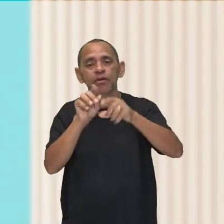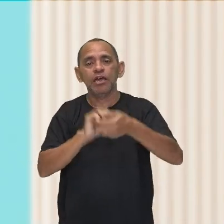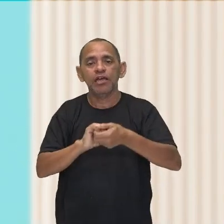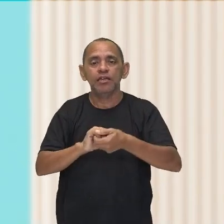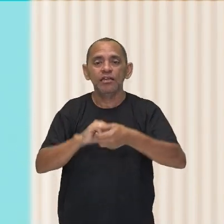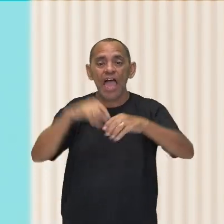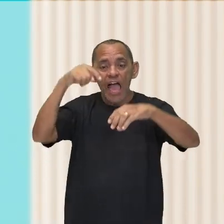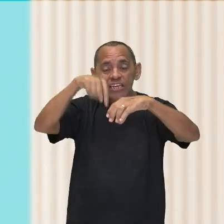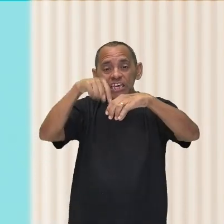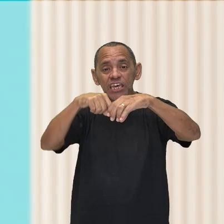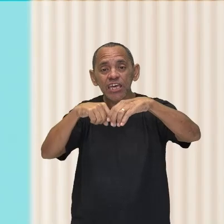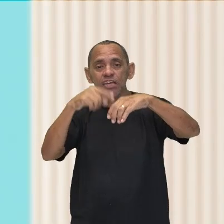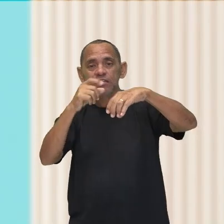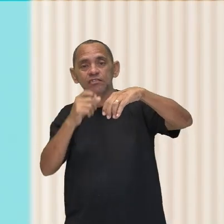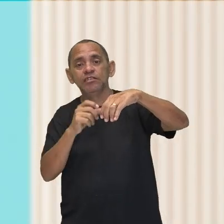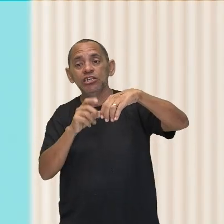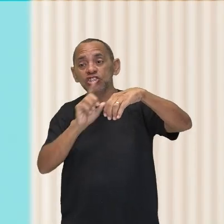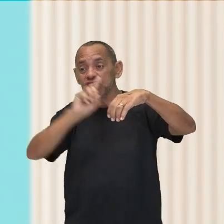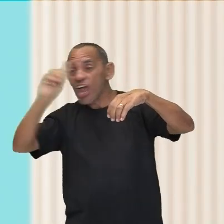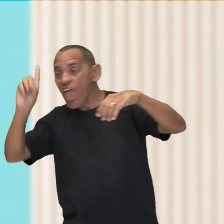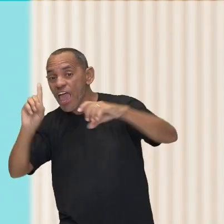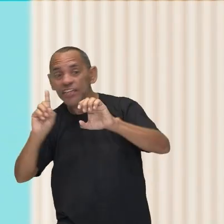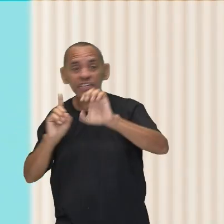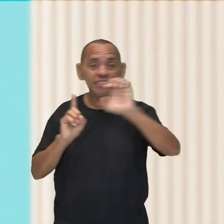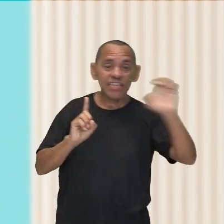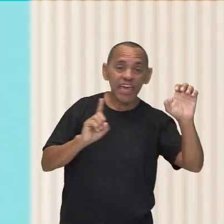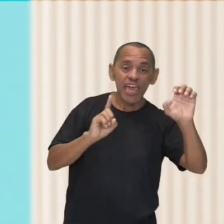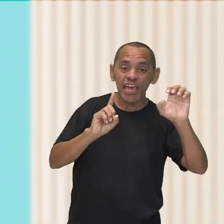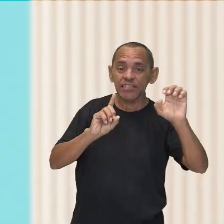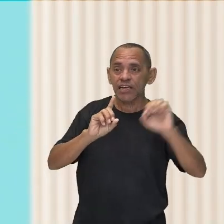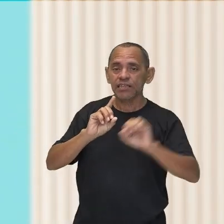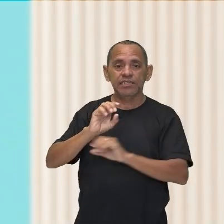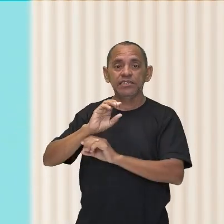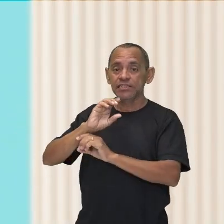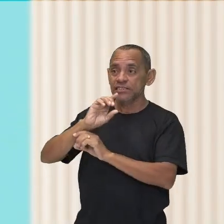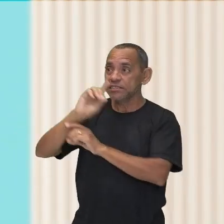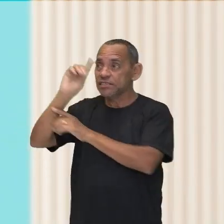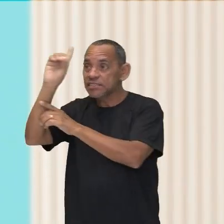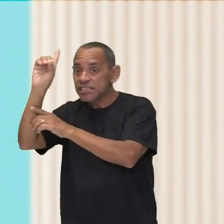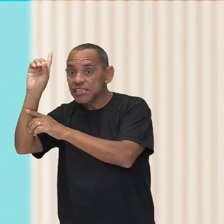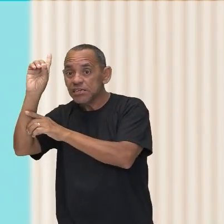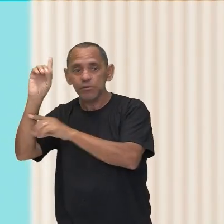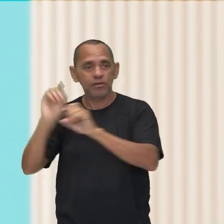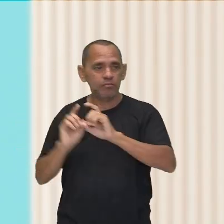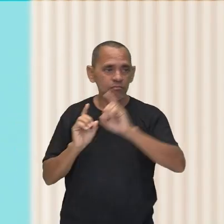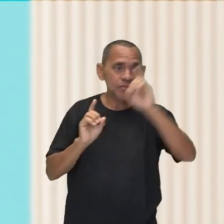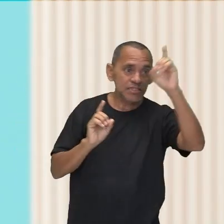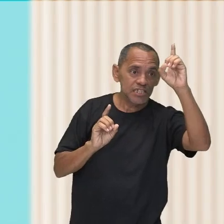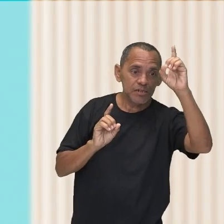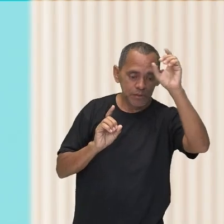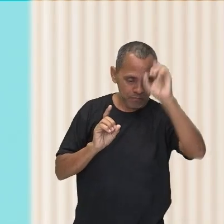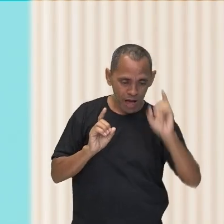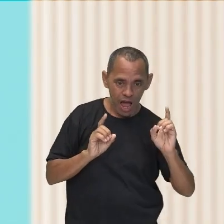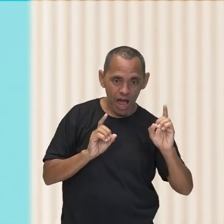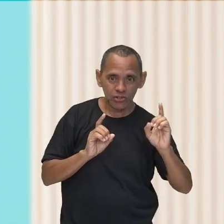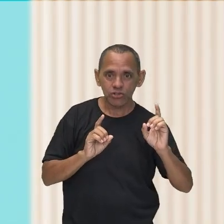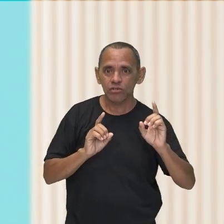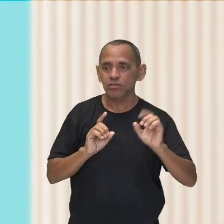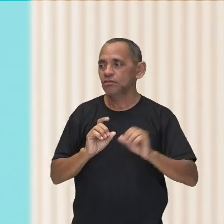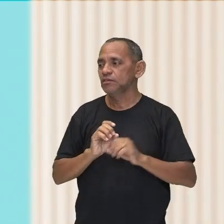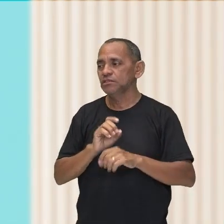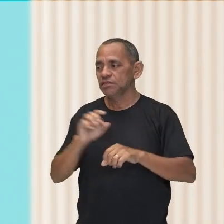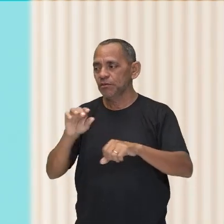embaixo, canto esquerdo, no canto superior esquerdo, e assim vai, né? Então eles têm a tática lá, e é